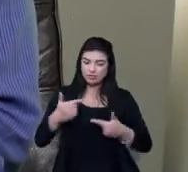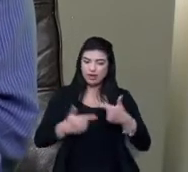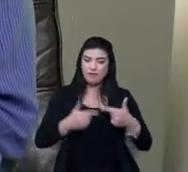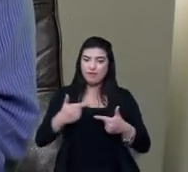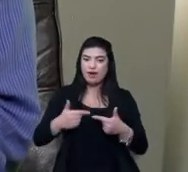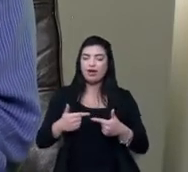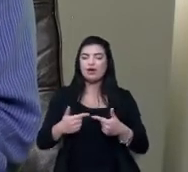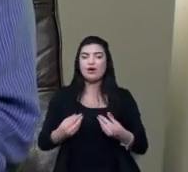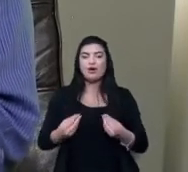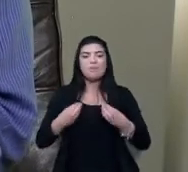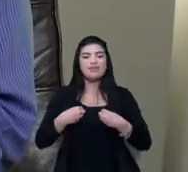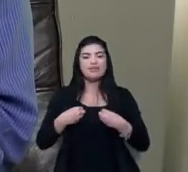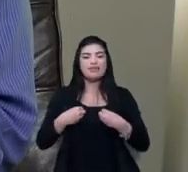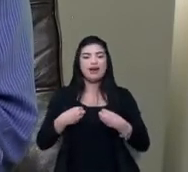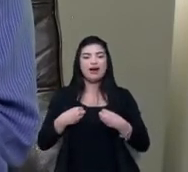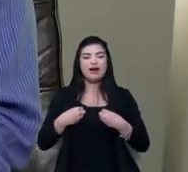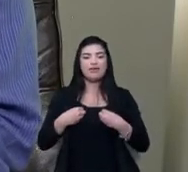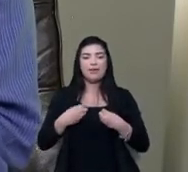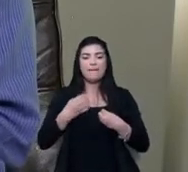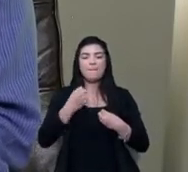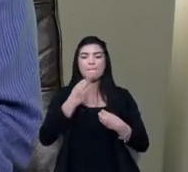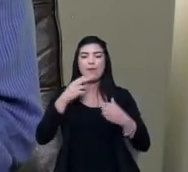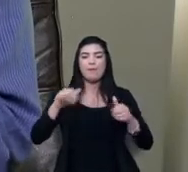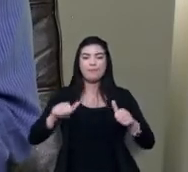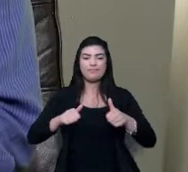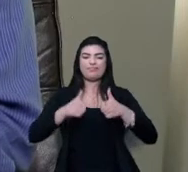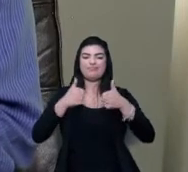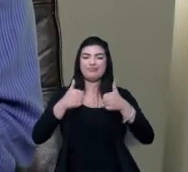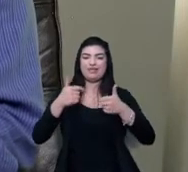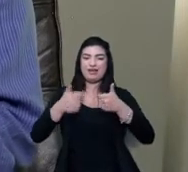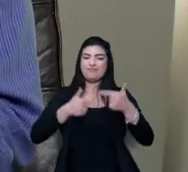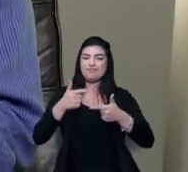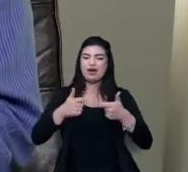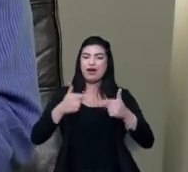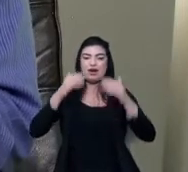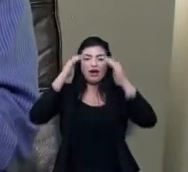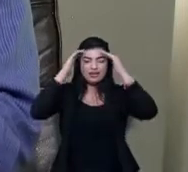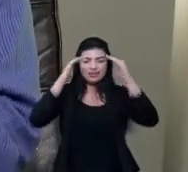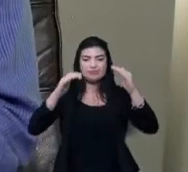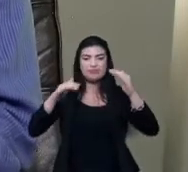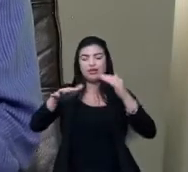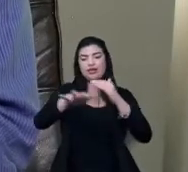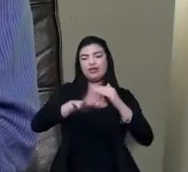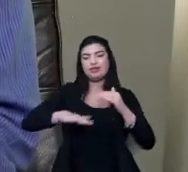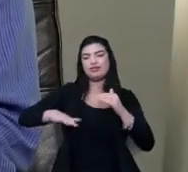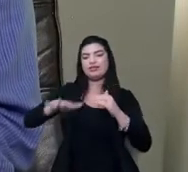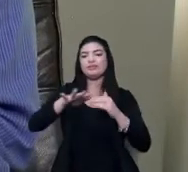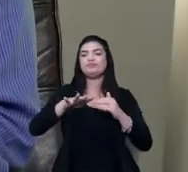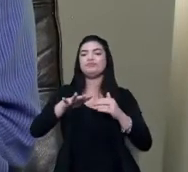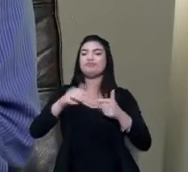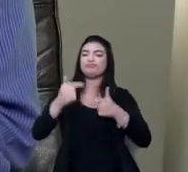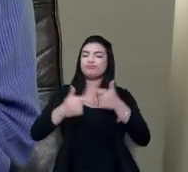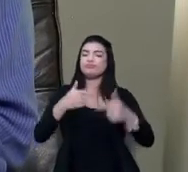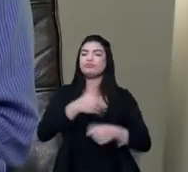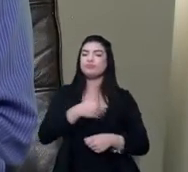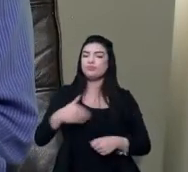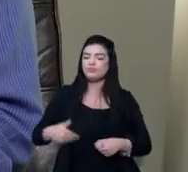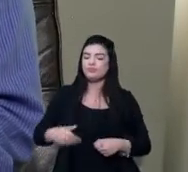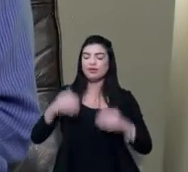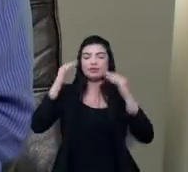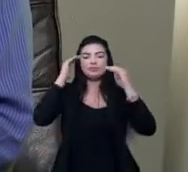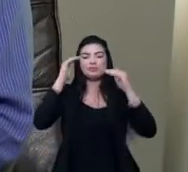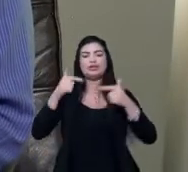trabalho. É um trabalho que você faz com dignidade, com respeito O serviço público tem um respeito ao trabalhador, ao